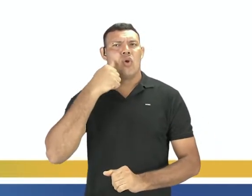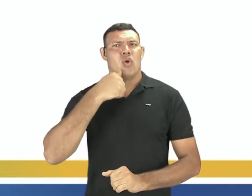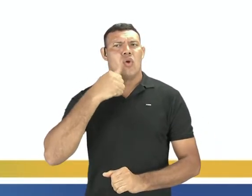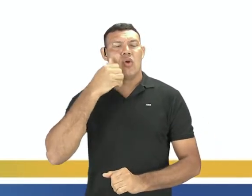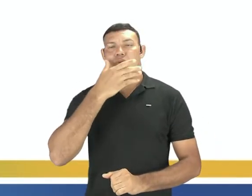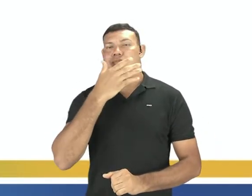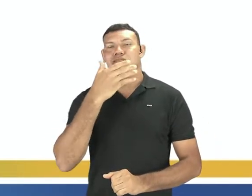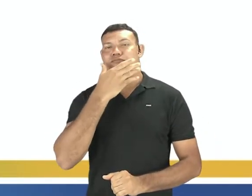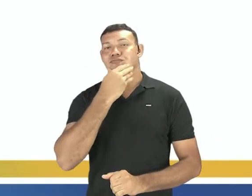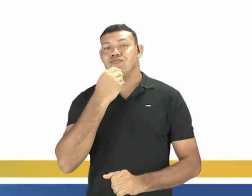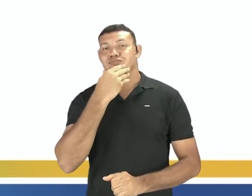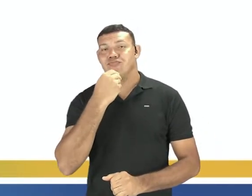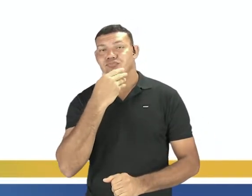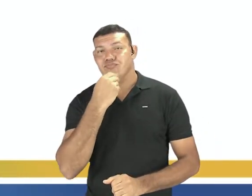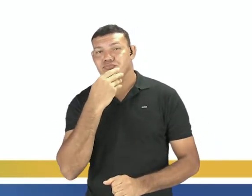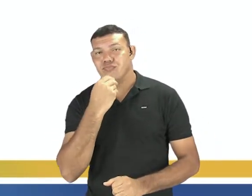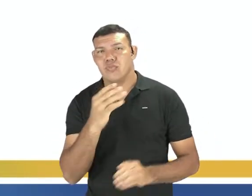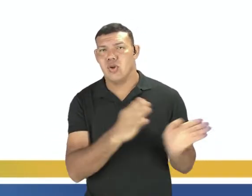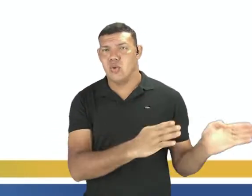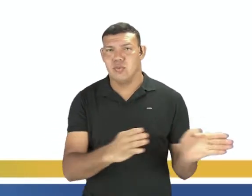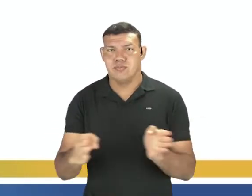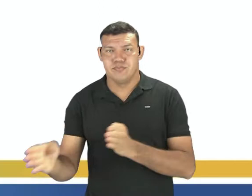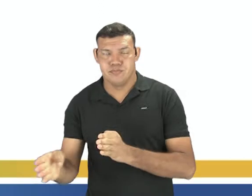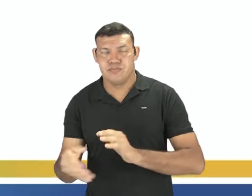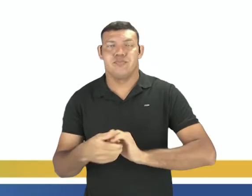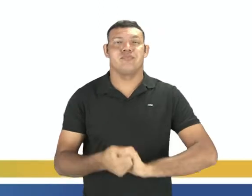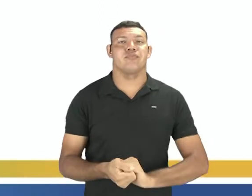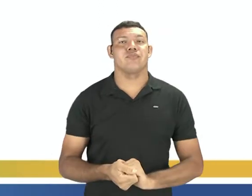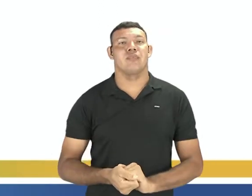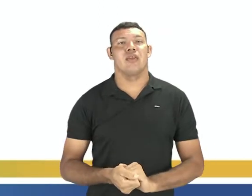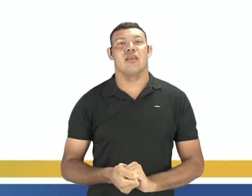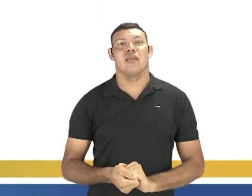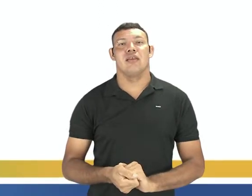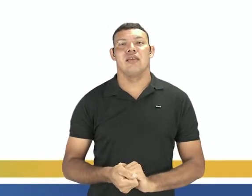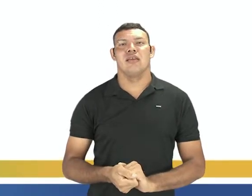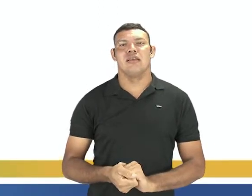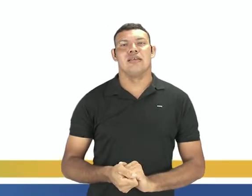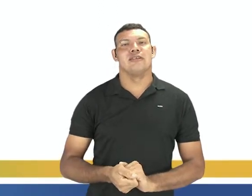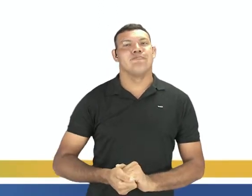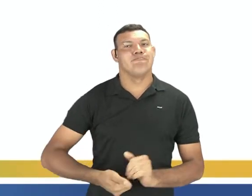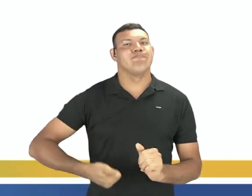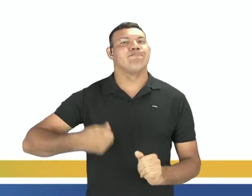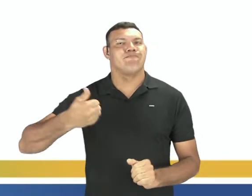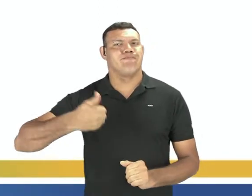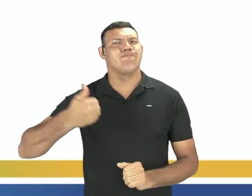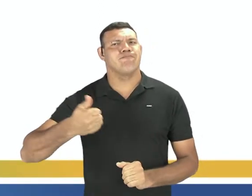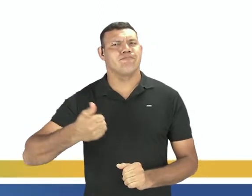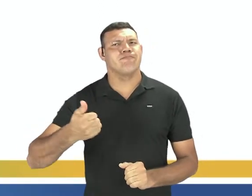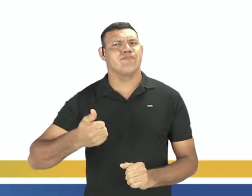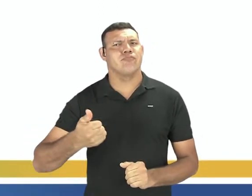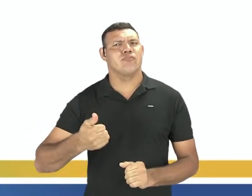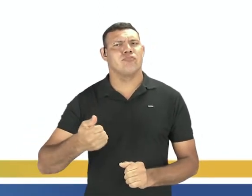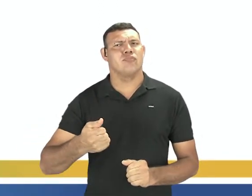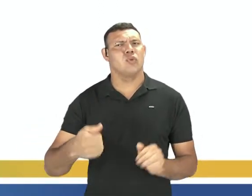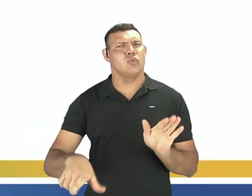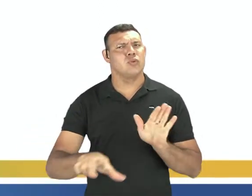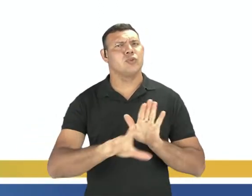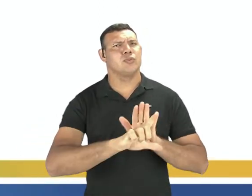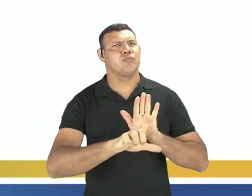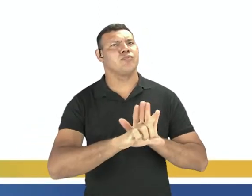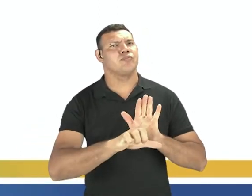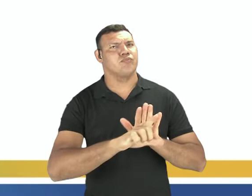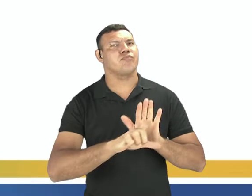aí esse processo. E dentre as primeiras providências que a gente tem aí, então, na Constituinte, que